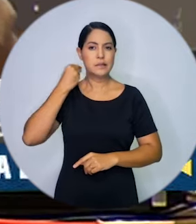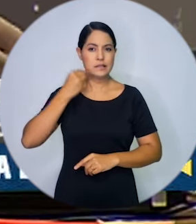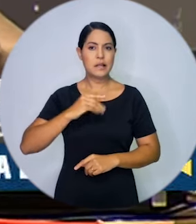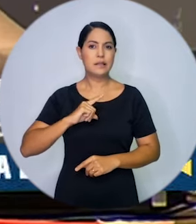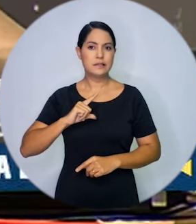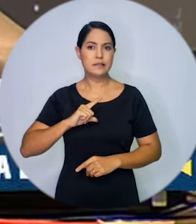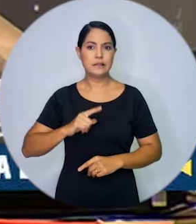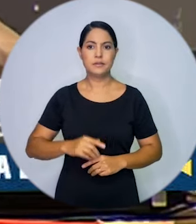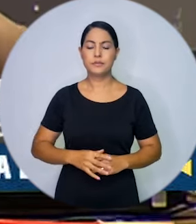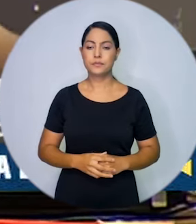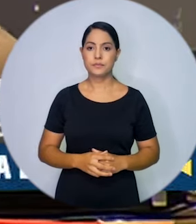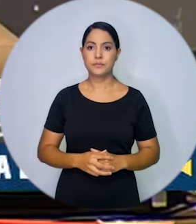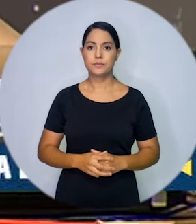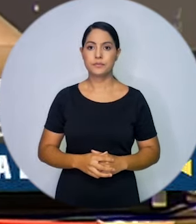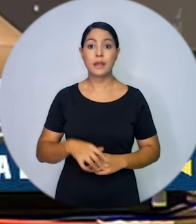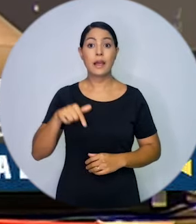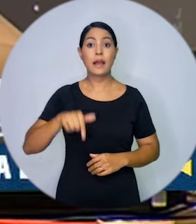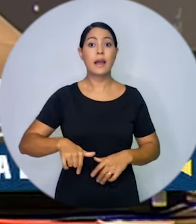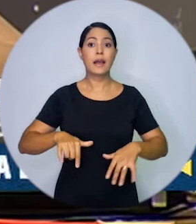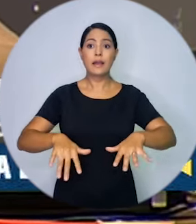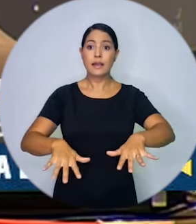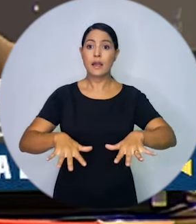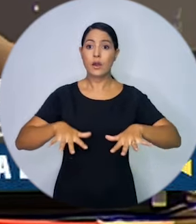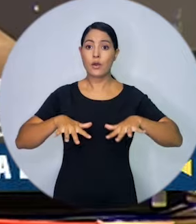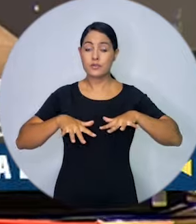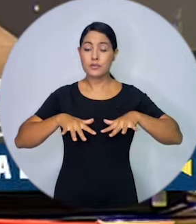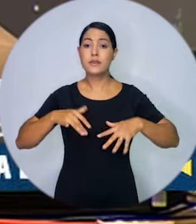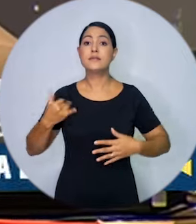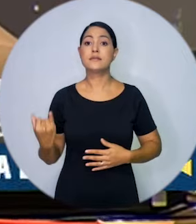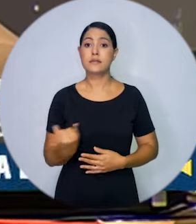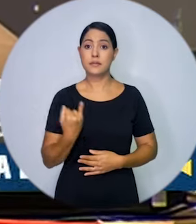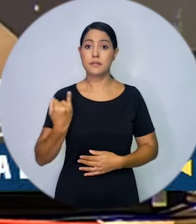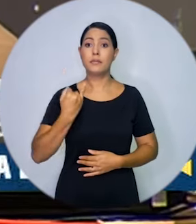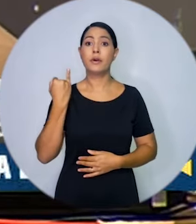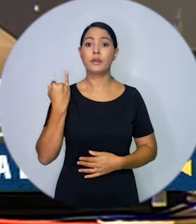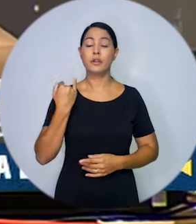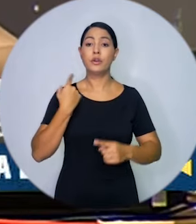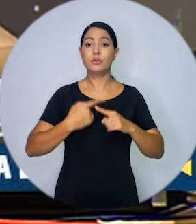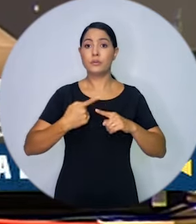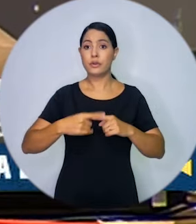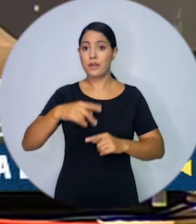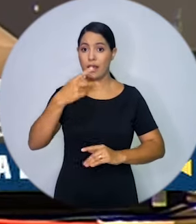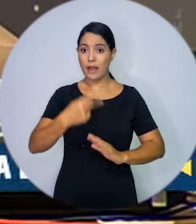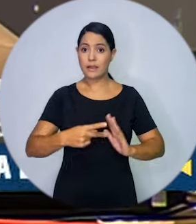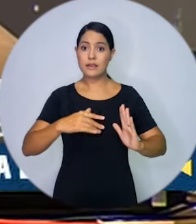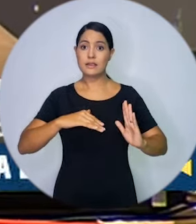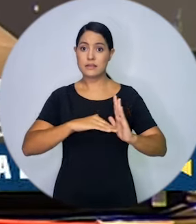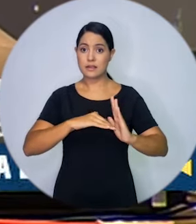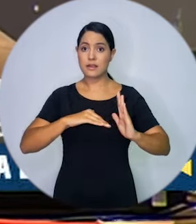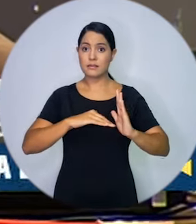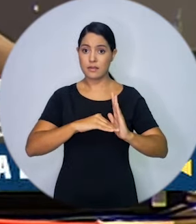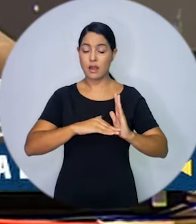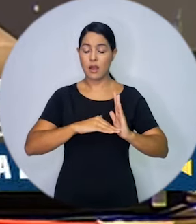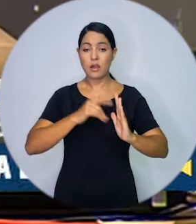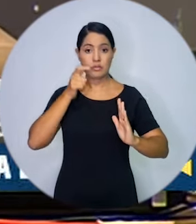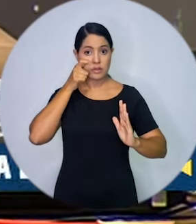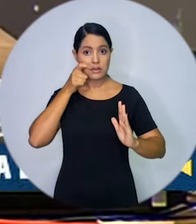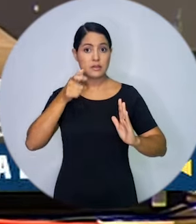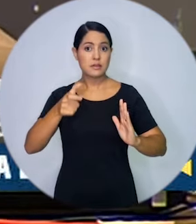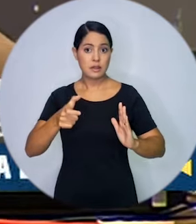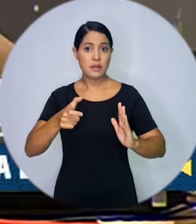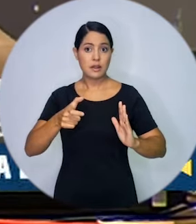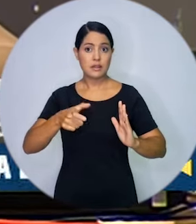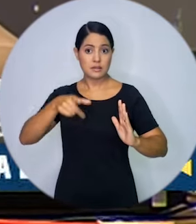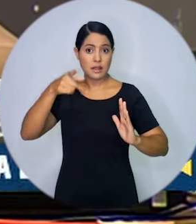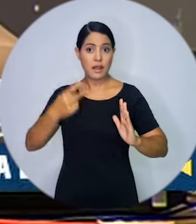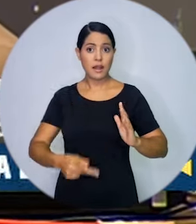essa audiência, ela é muito importante porque demonstra o interesse do Senado, que é a nossa casa